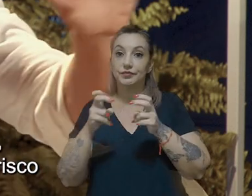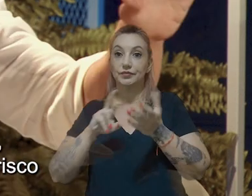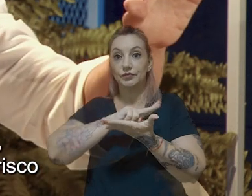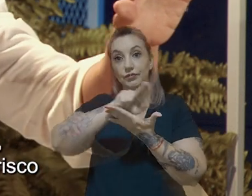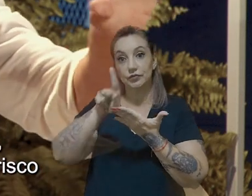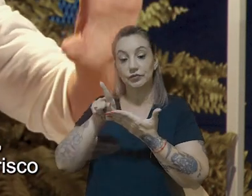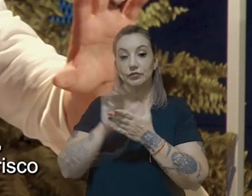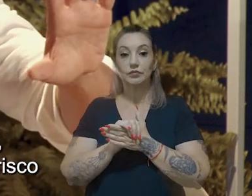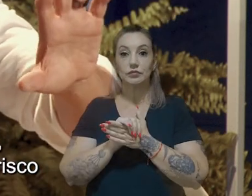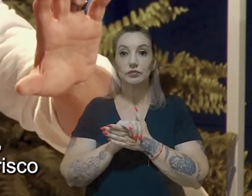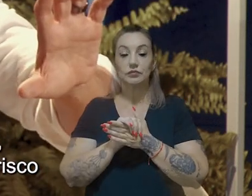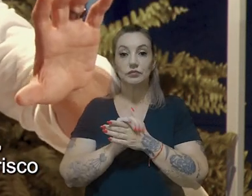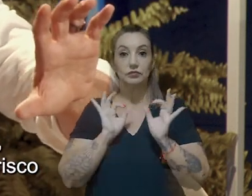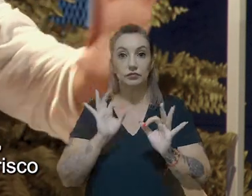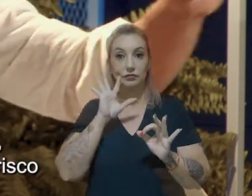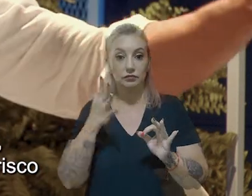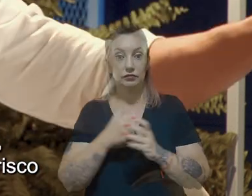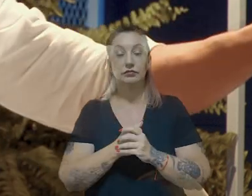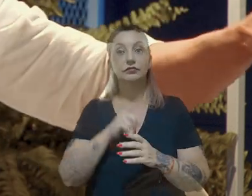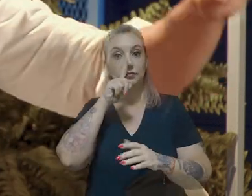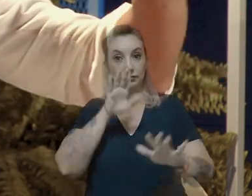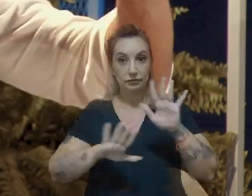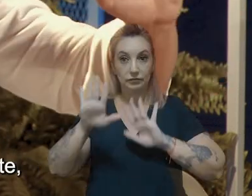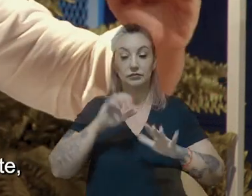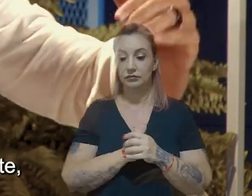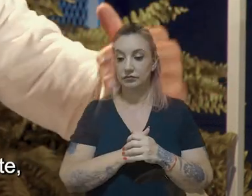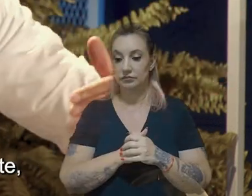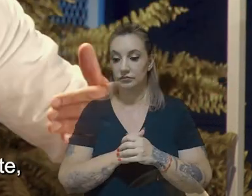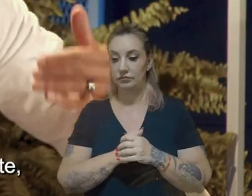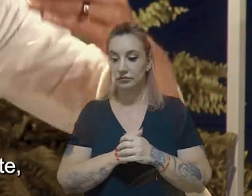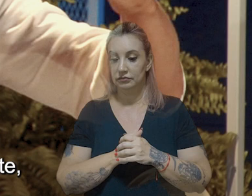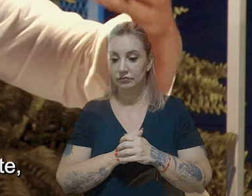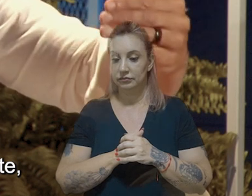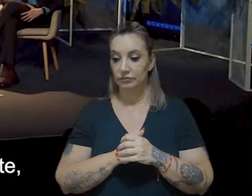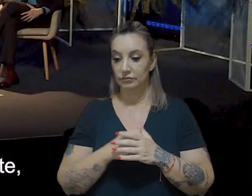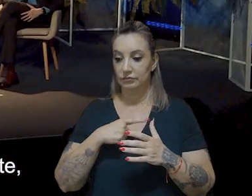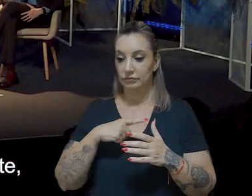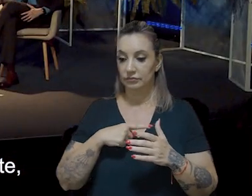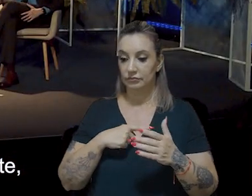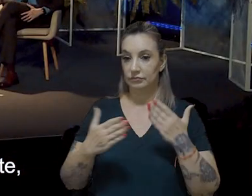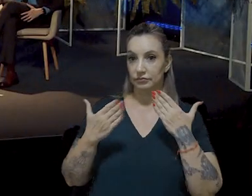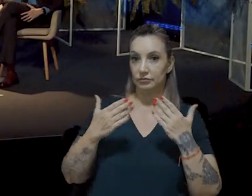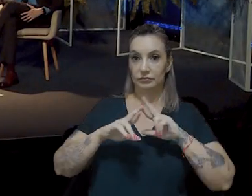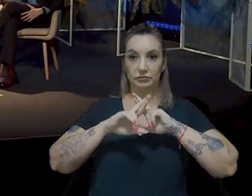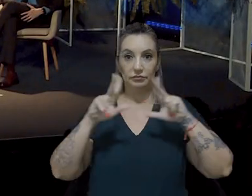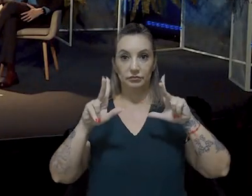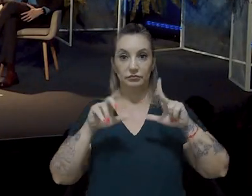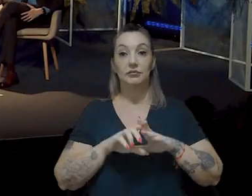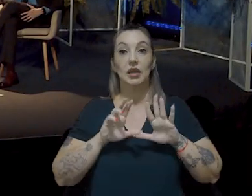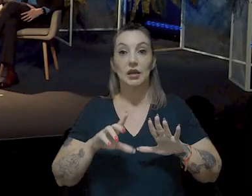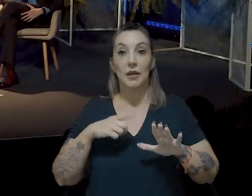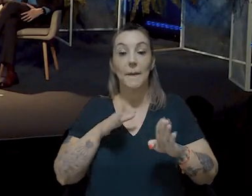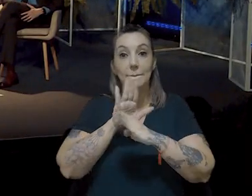diversificação e diversificação no caso decultura é tomada de risco para uma área muitas vezes que é desconhecida que é diferente mas